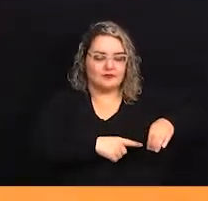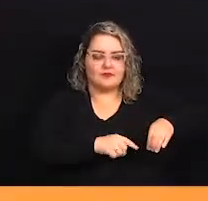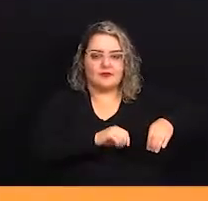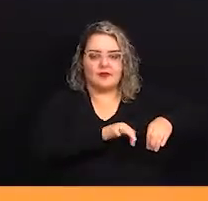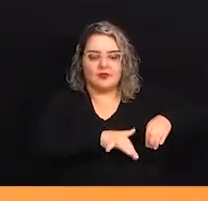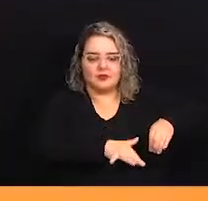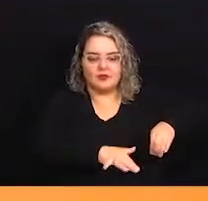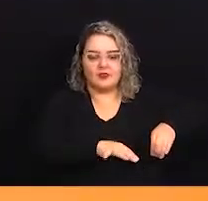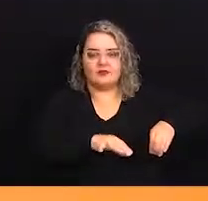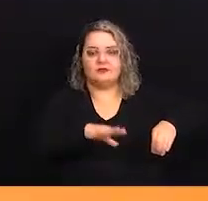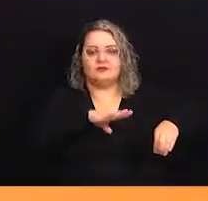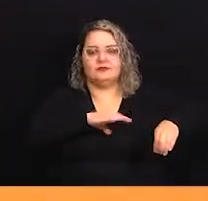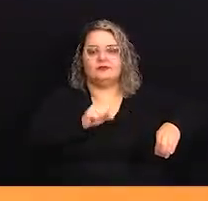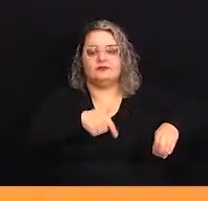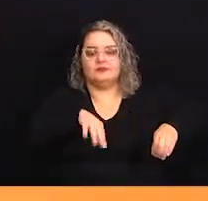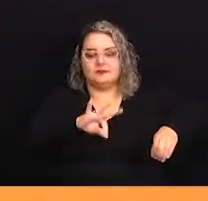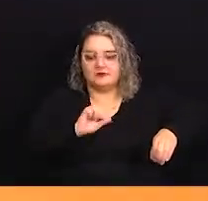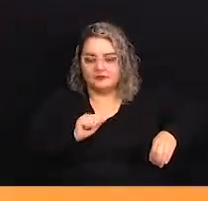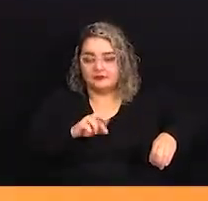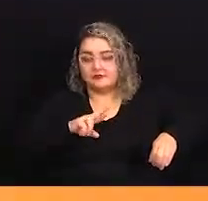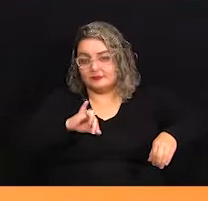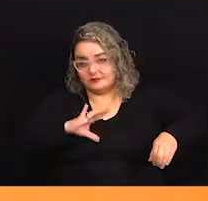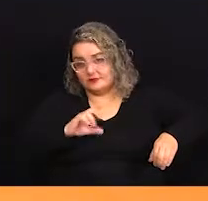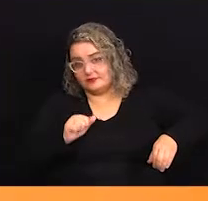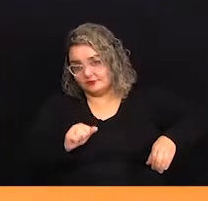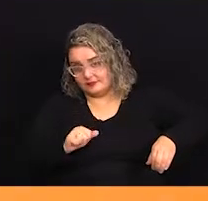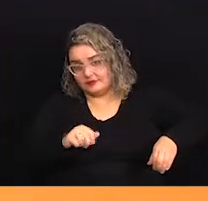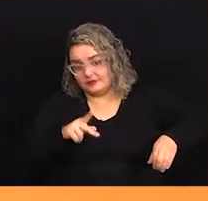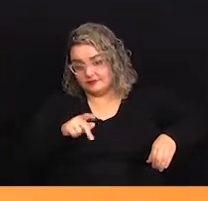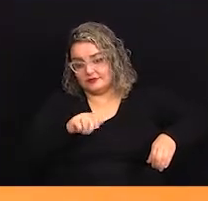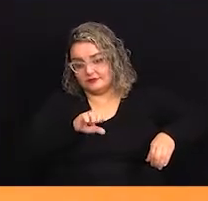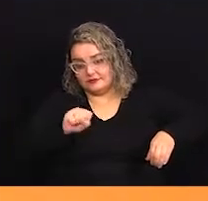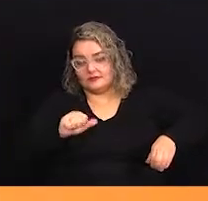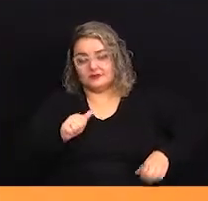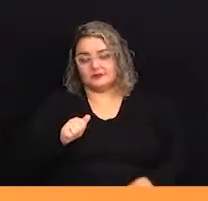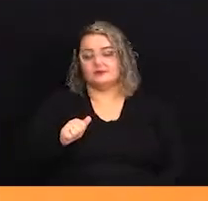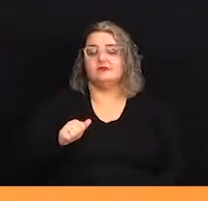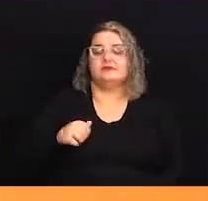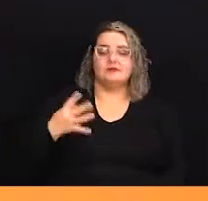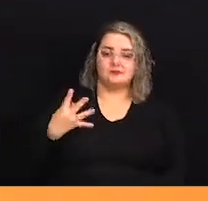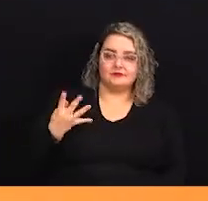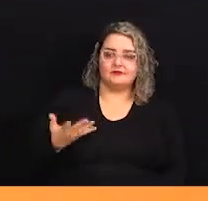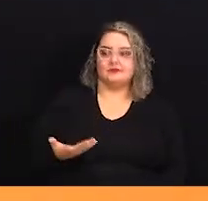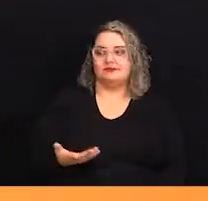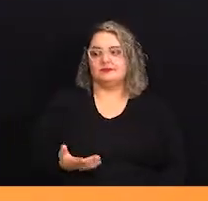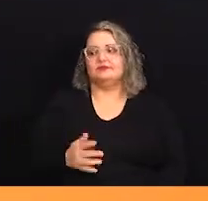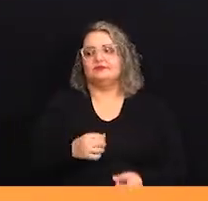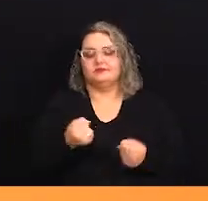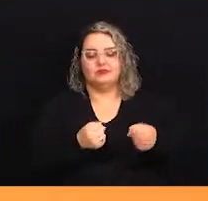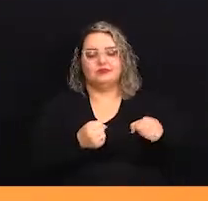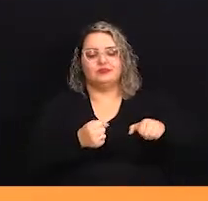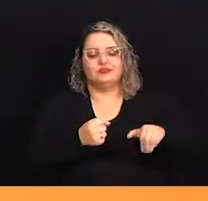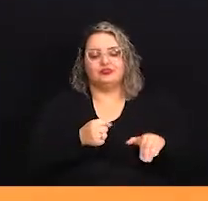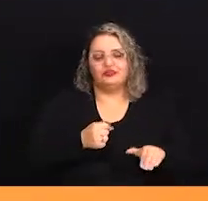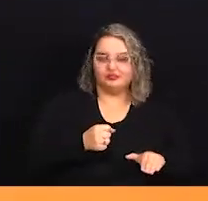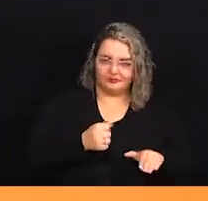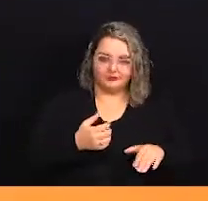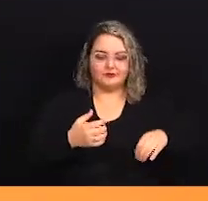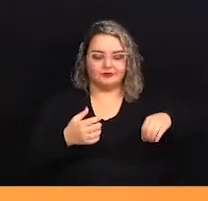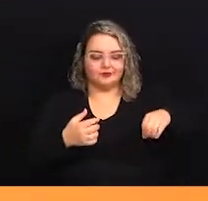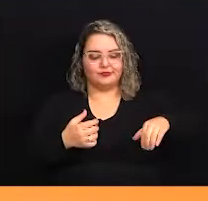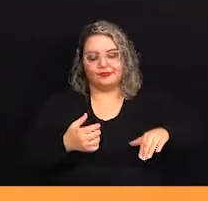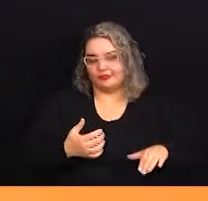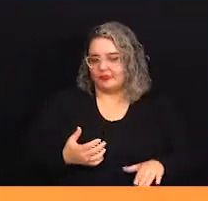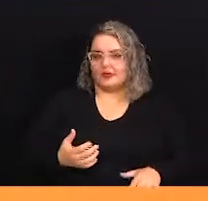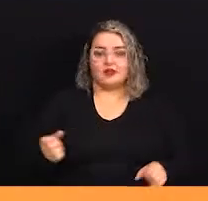Santa Rita do Passa Quatro. Essa série é uma série que foi finalista do Jabuti, os 2 livros. As crianças e